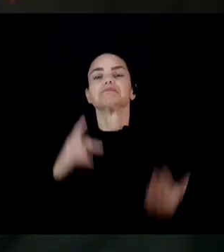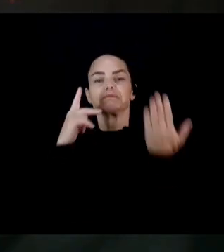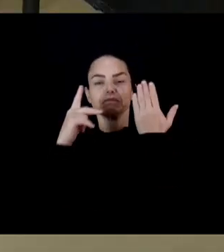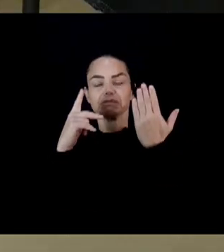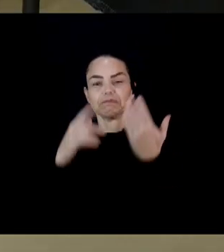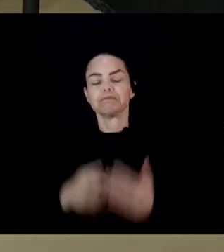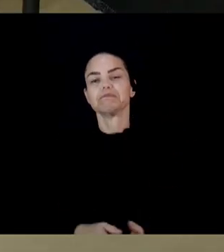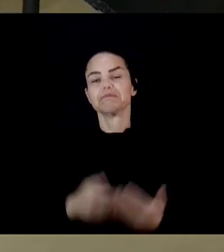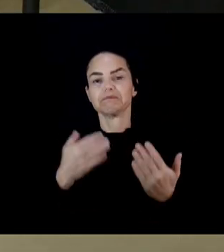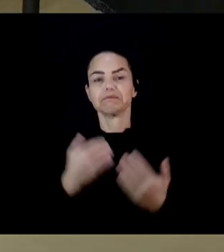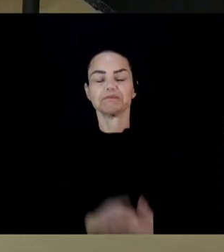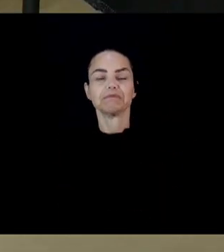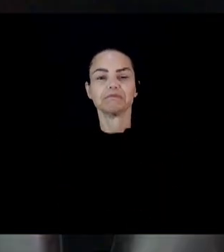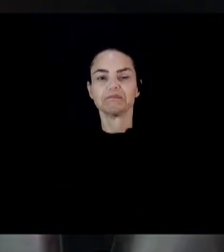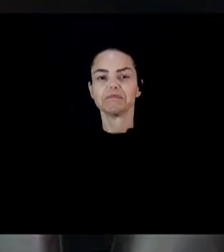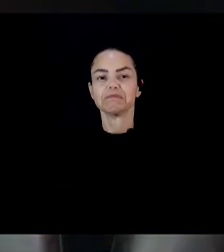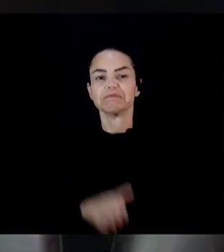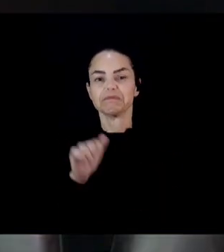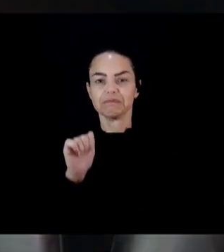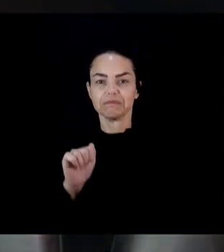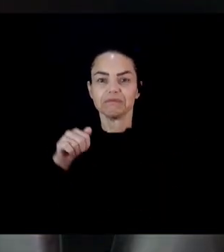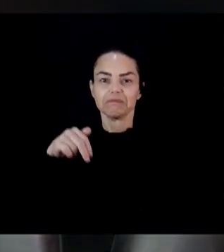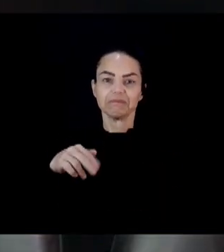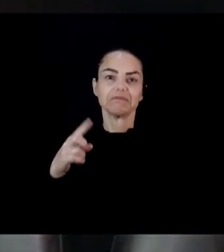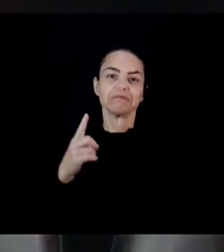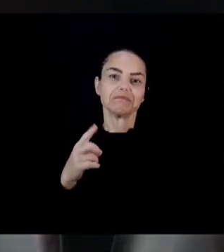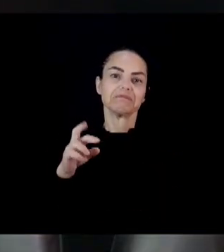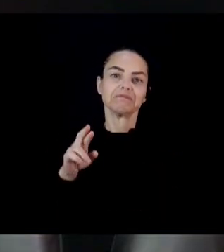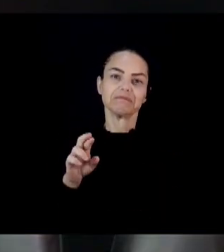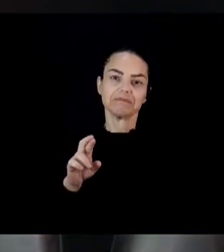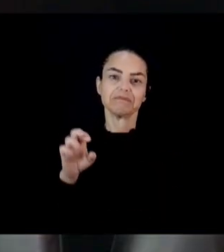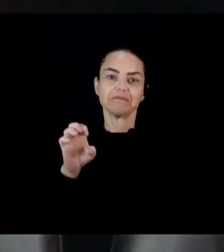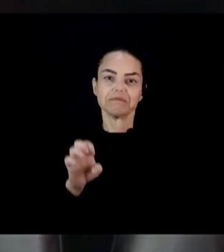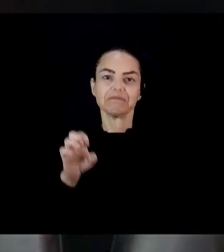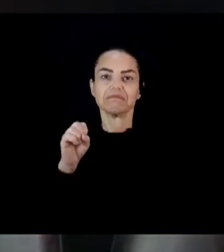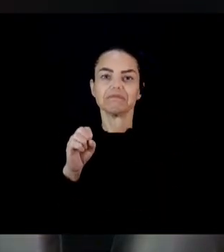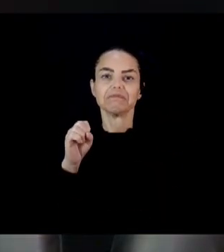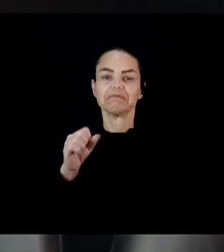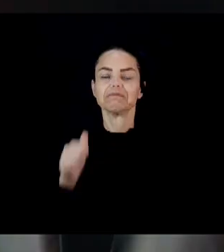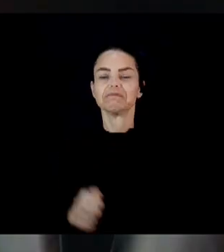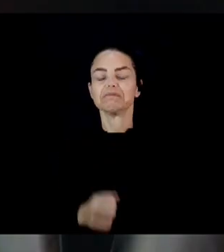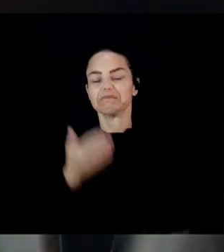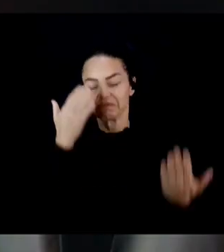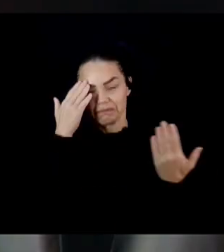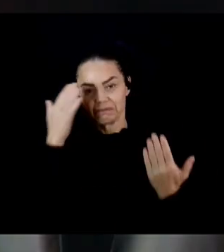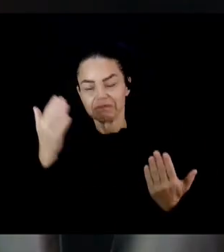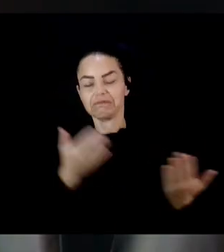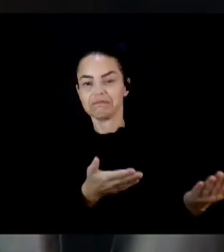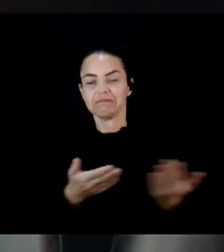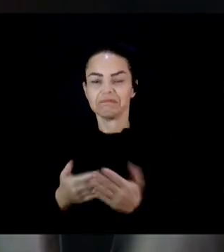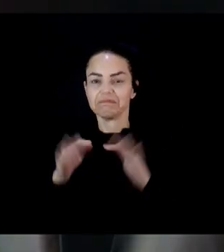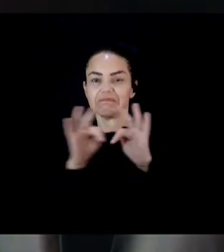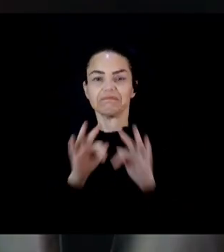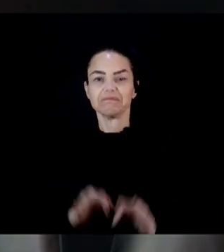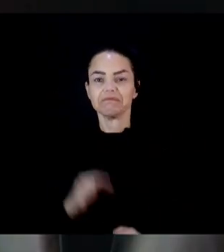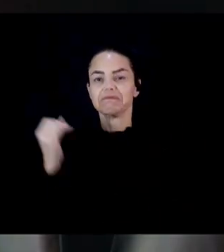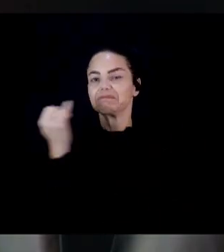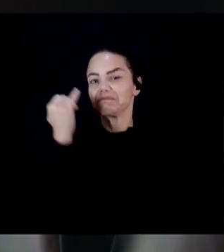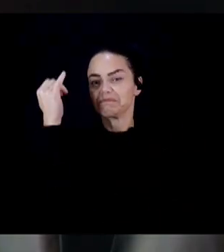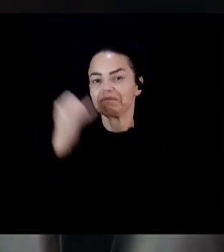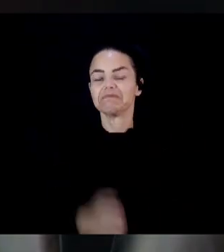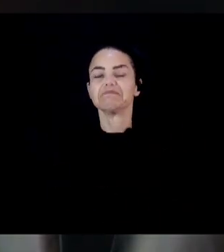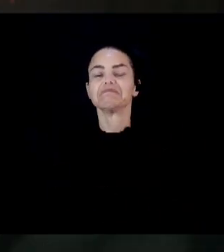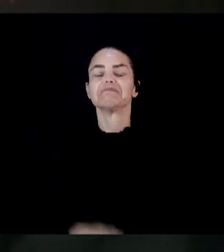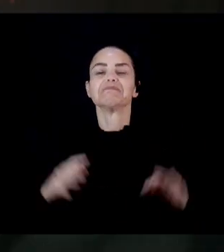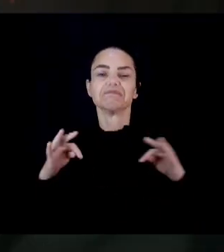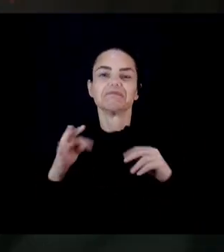bom dia, bem-vinda. Bom dia, obrigado pelo convite. Estou muito feliz de vir aqui falar de algo tão importante para todos nós.